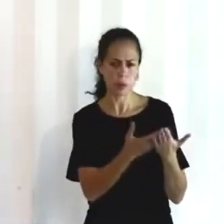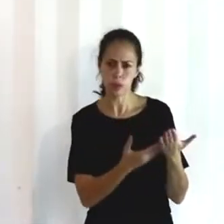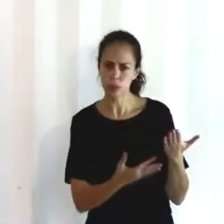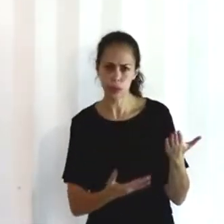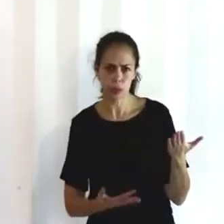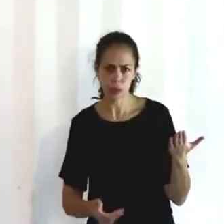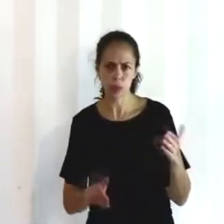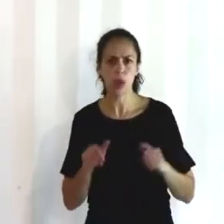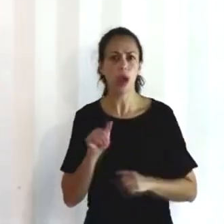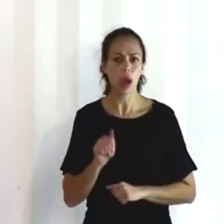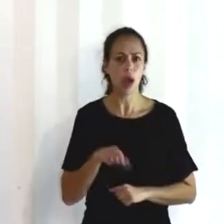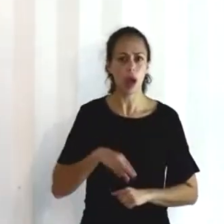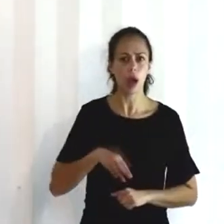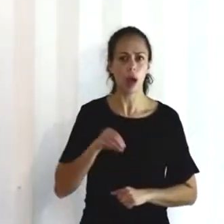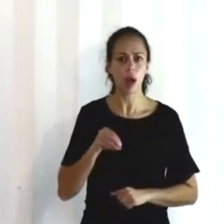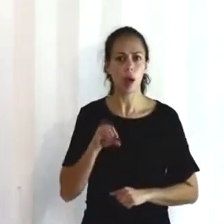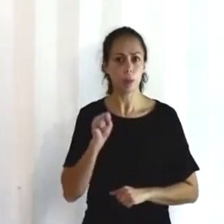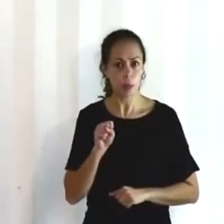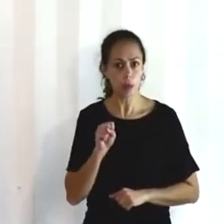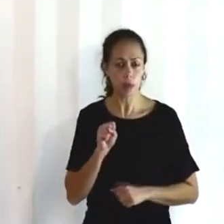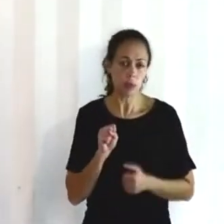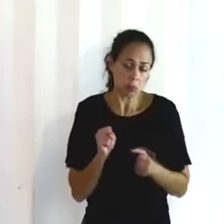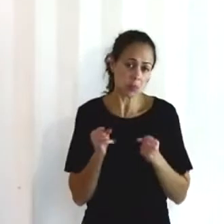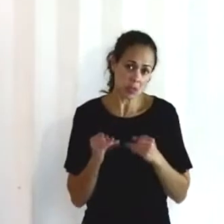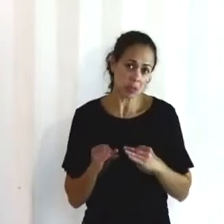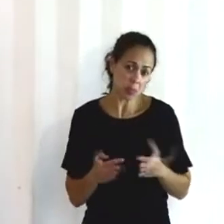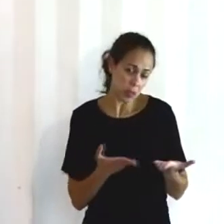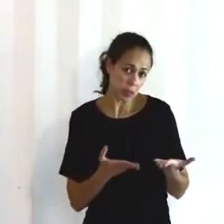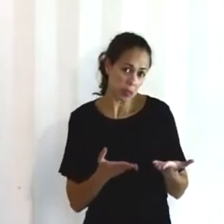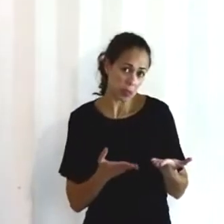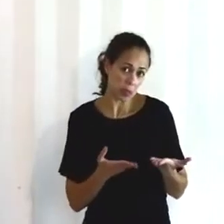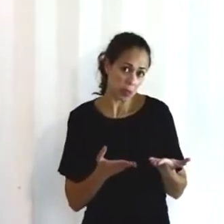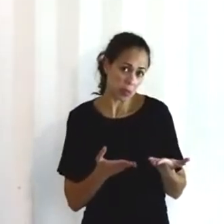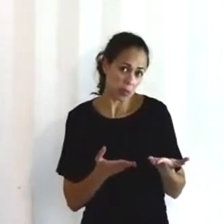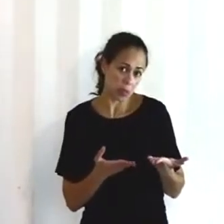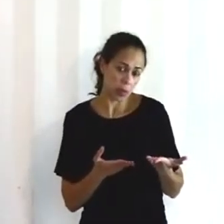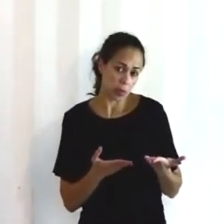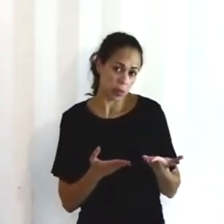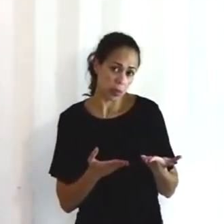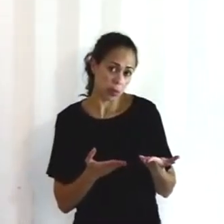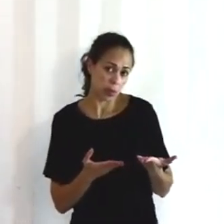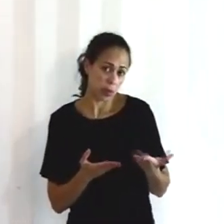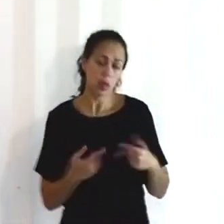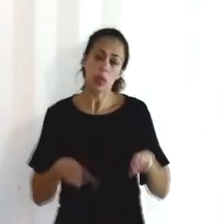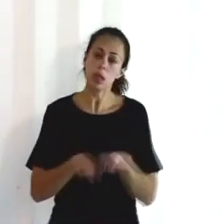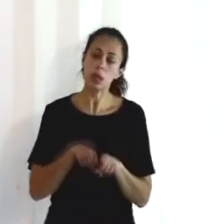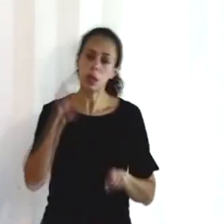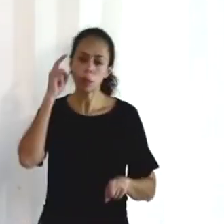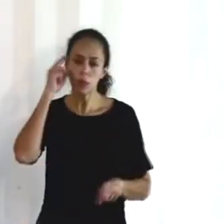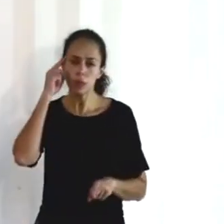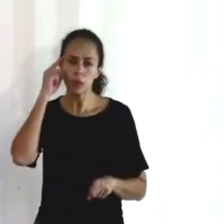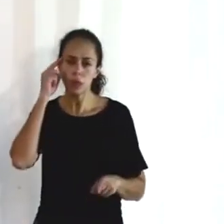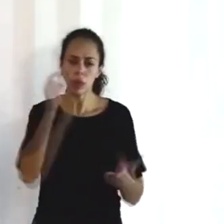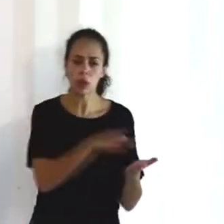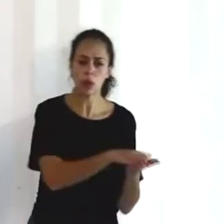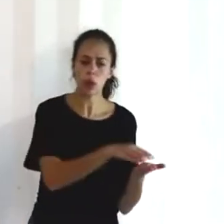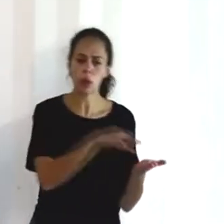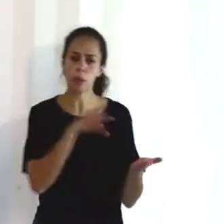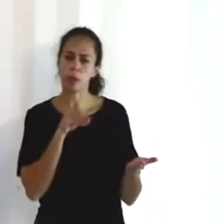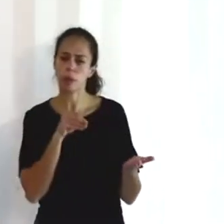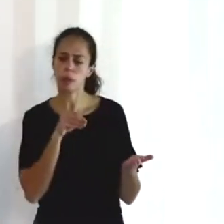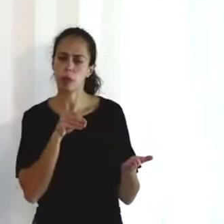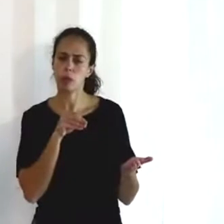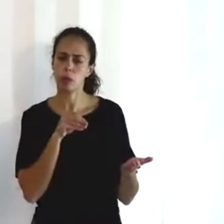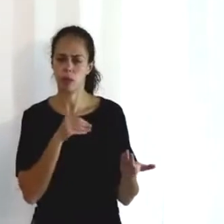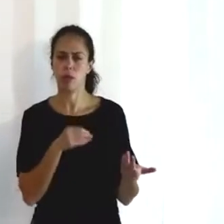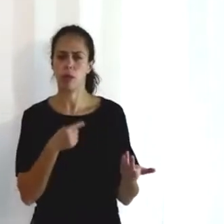Senhor perdoa até 3 vezes. O Senhor só perdoa até 3 vezes. Por que é que nós temos que perdoar 4, 5, 6, 10? Não